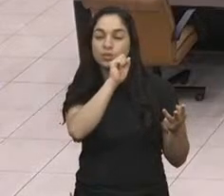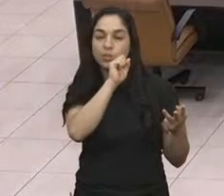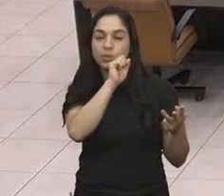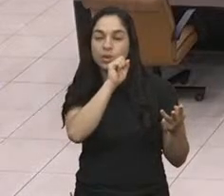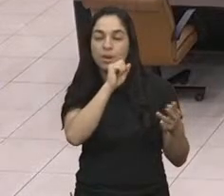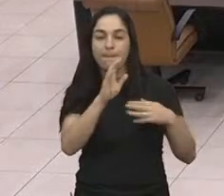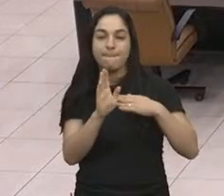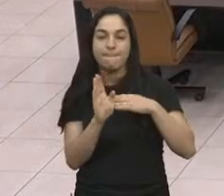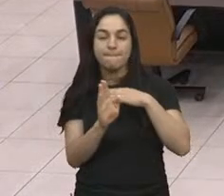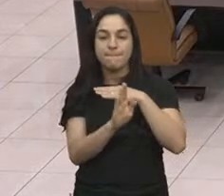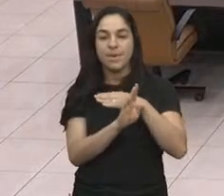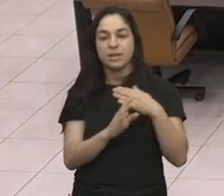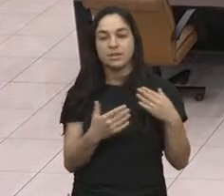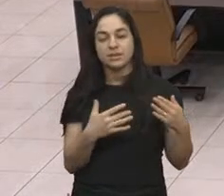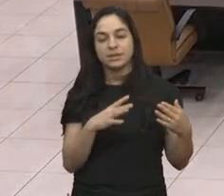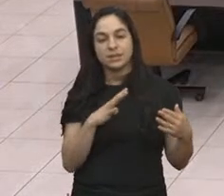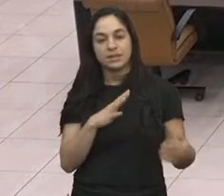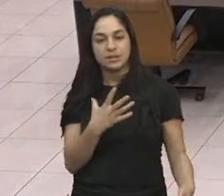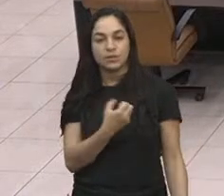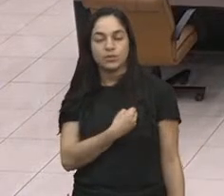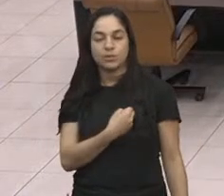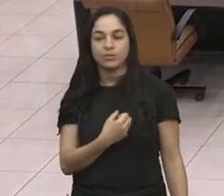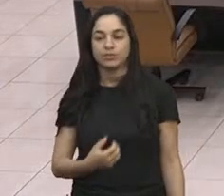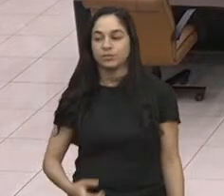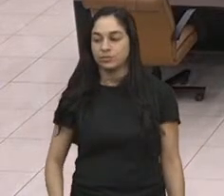de Salvador, membro.